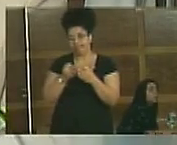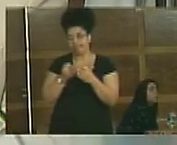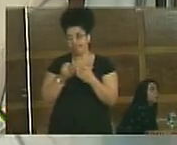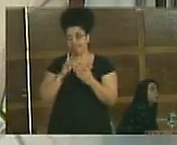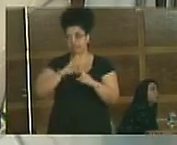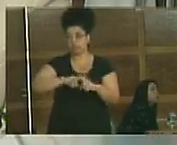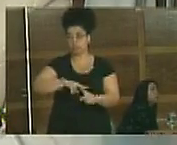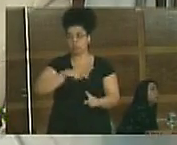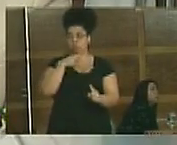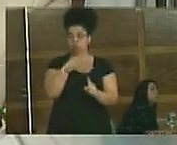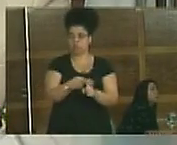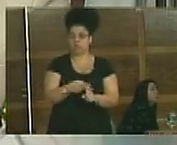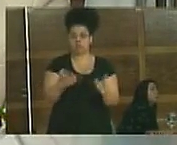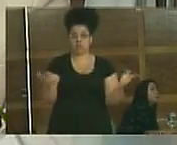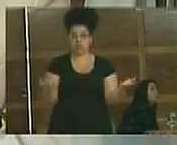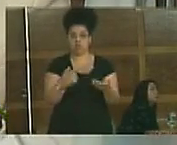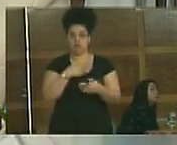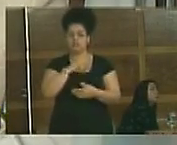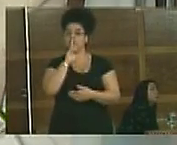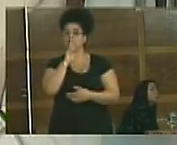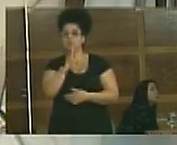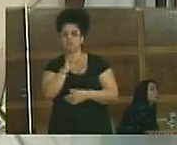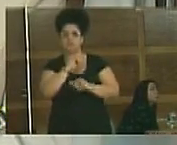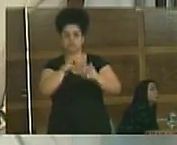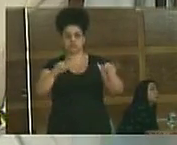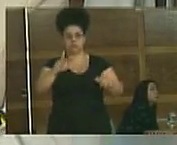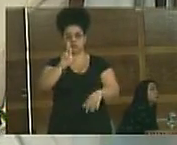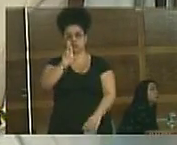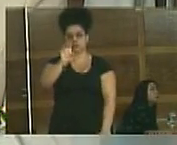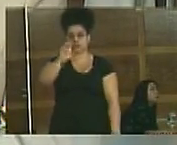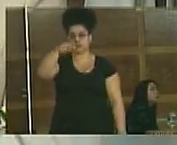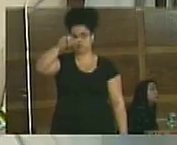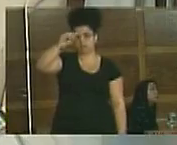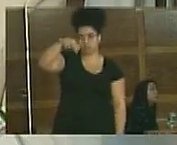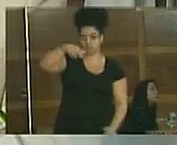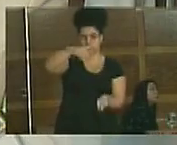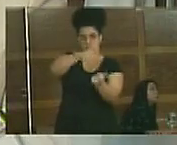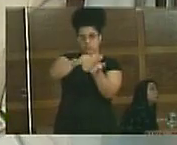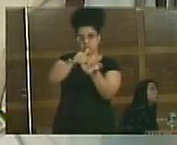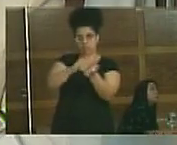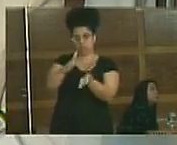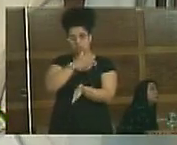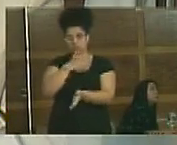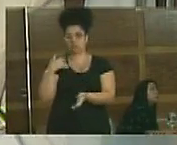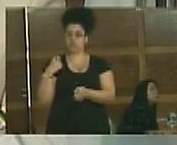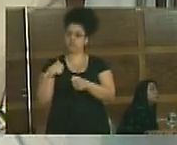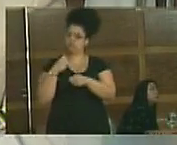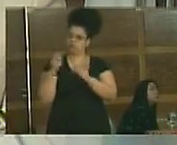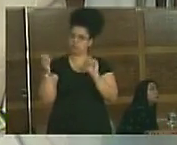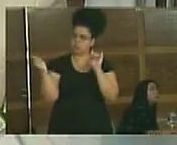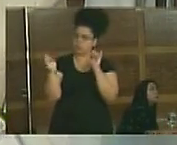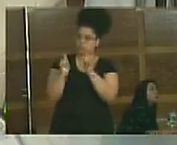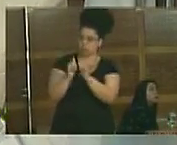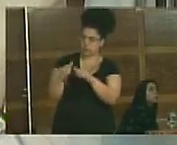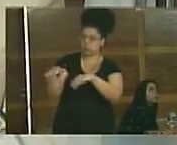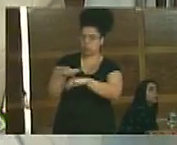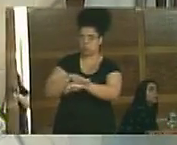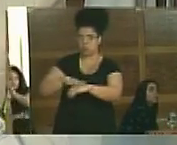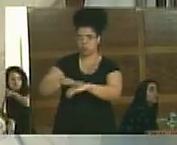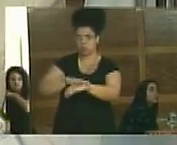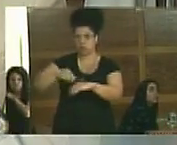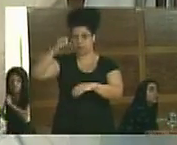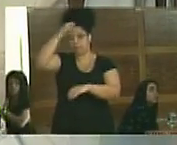Agora fica aqui meu recado para o senhor Renan, secretário de saúde. Eu venho falando com o prefeito Fernando Jordão e muitas